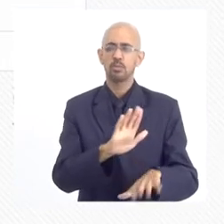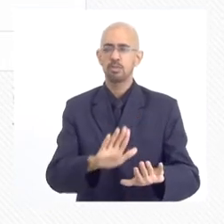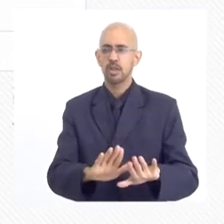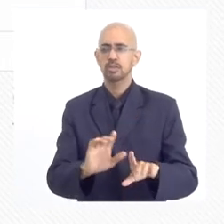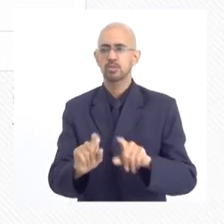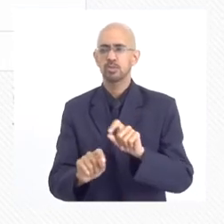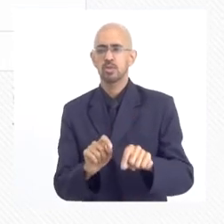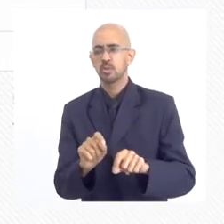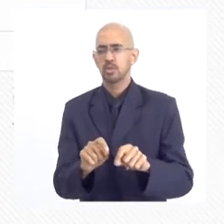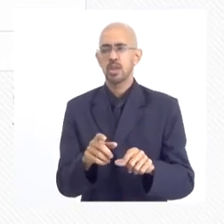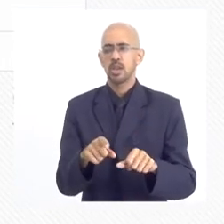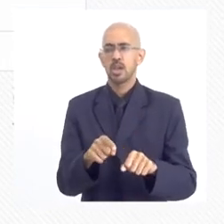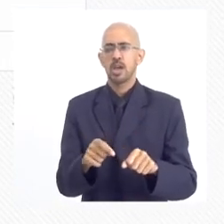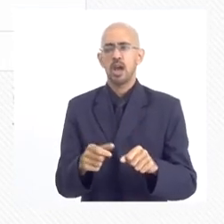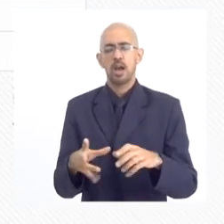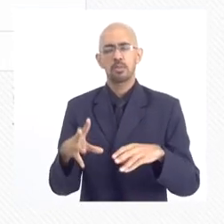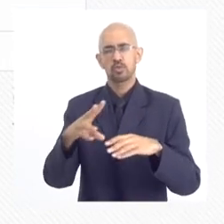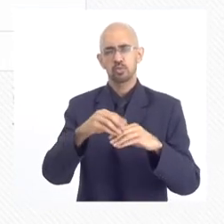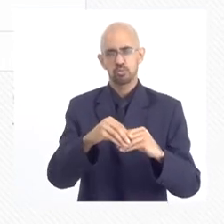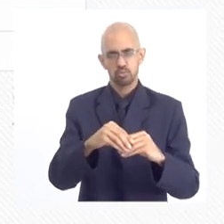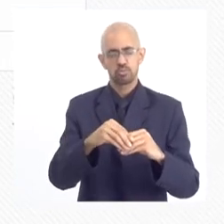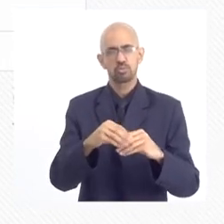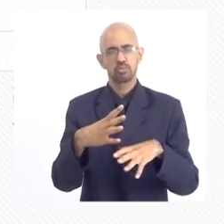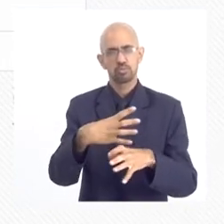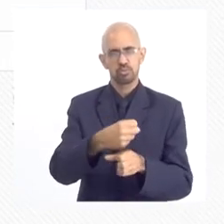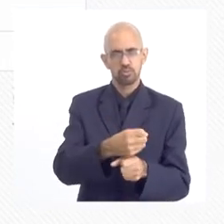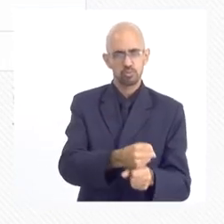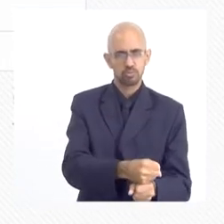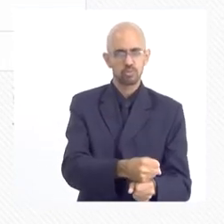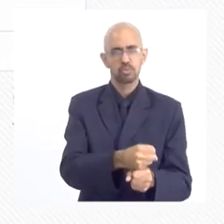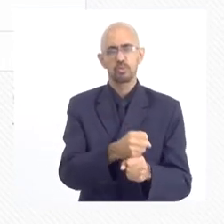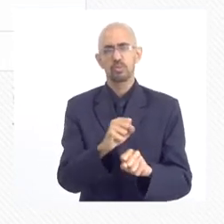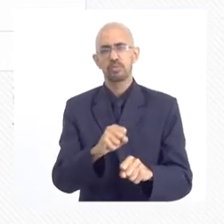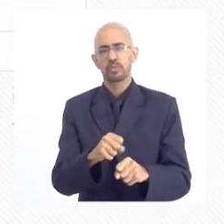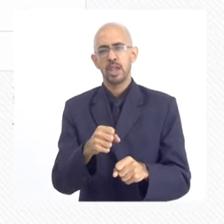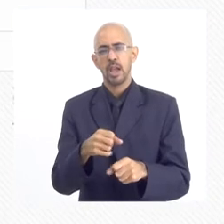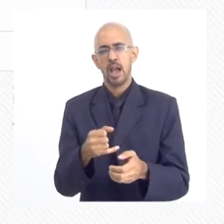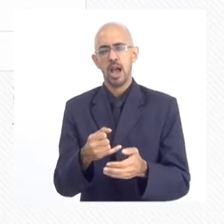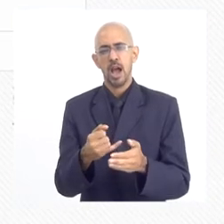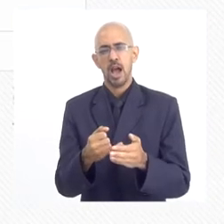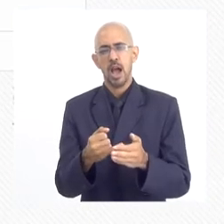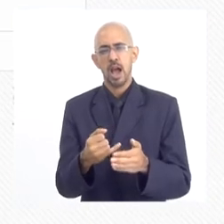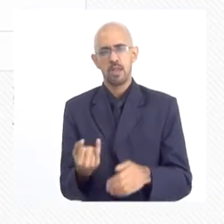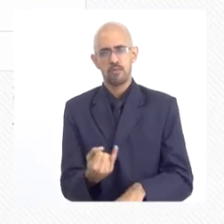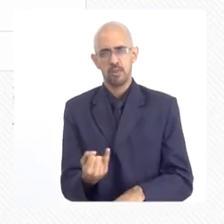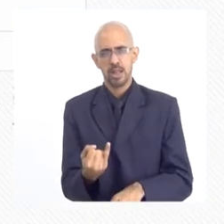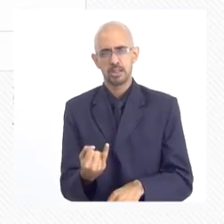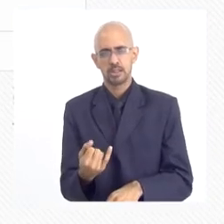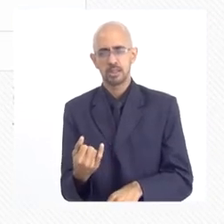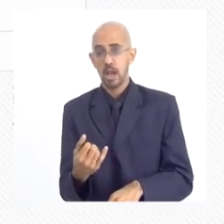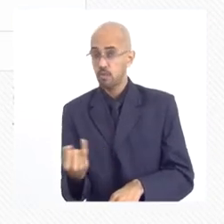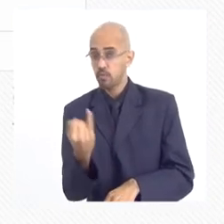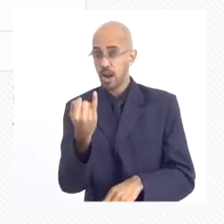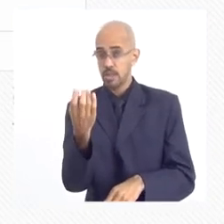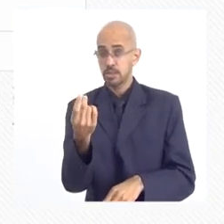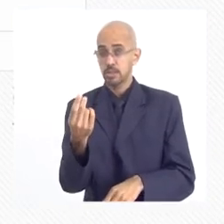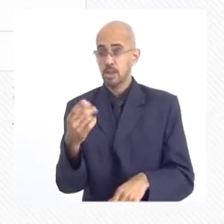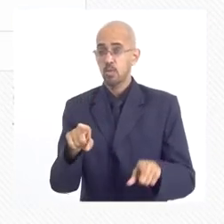os componentes também, a inflação monitorada, que são os serviços monitorados, ele tem uma alta